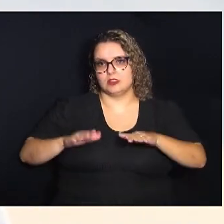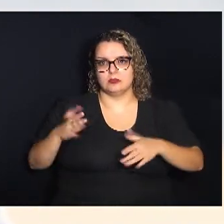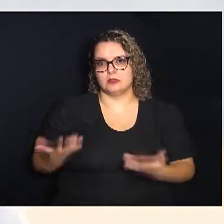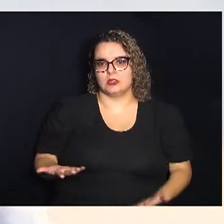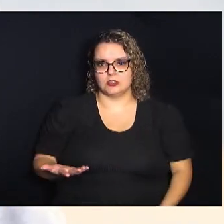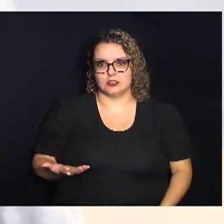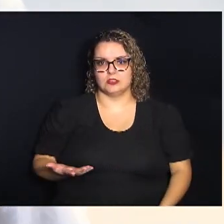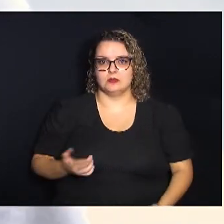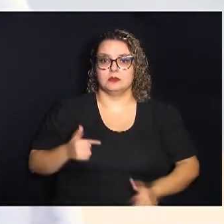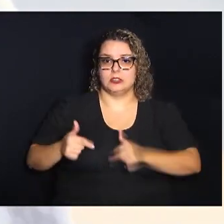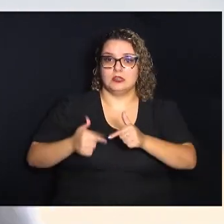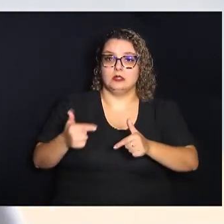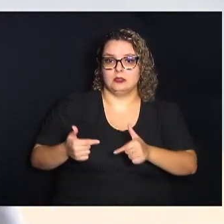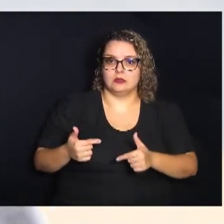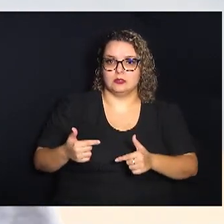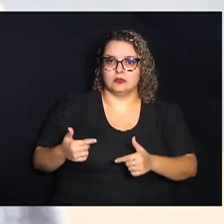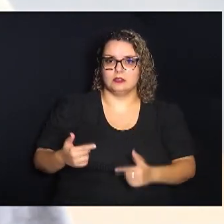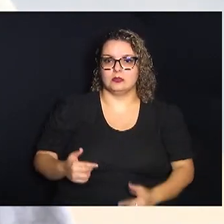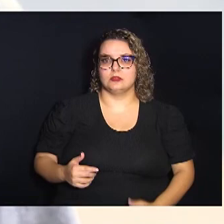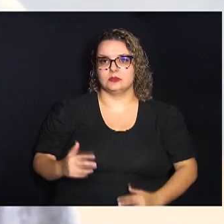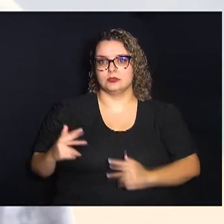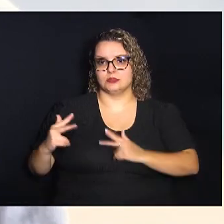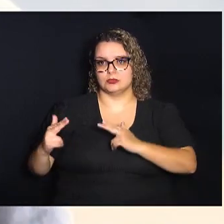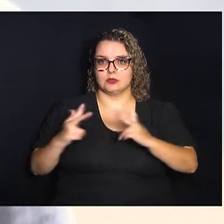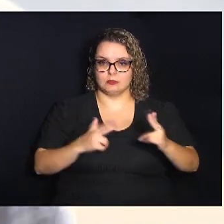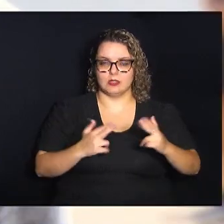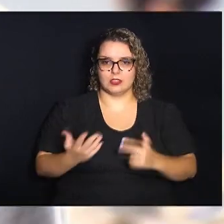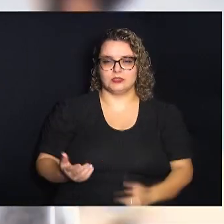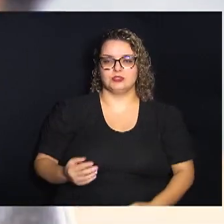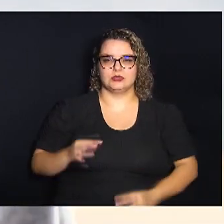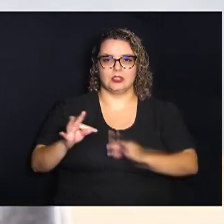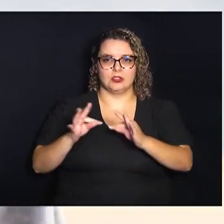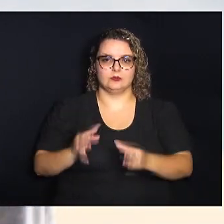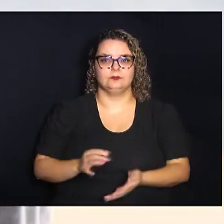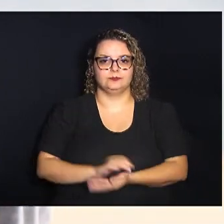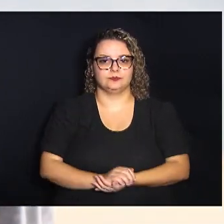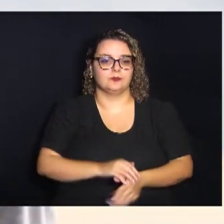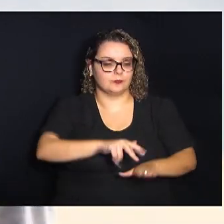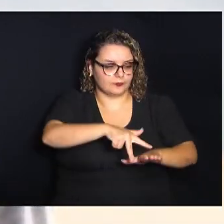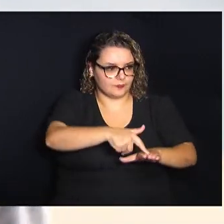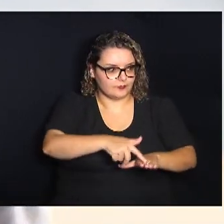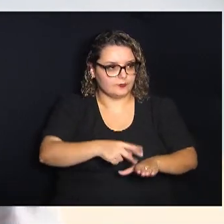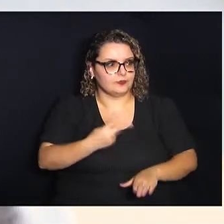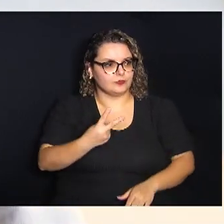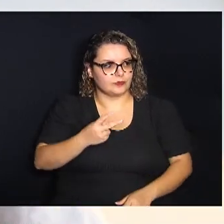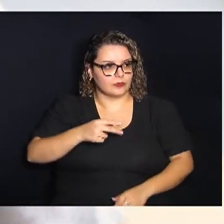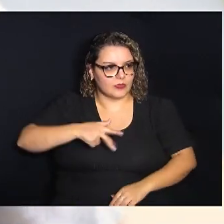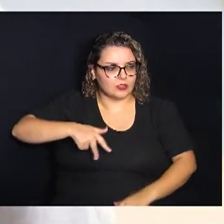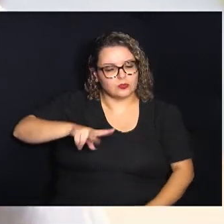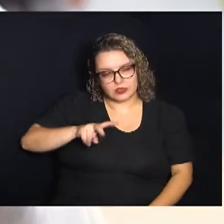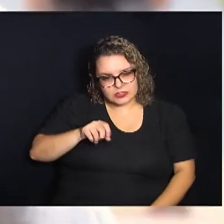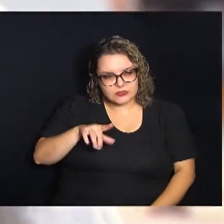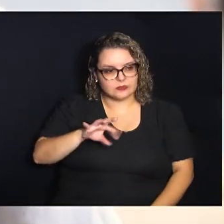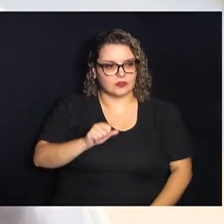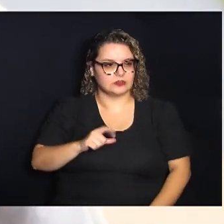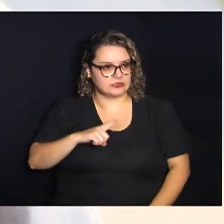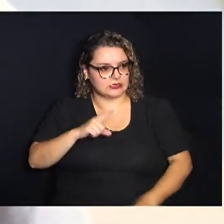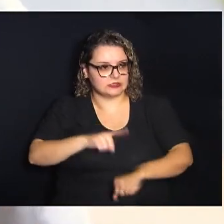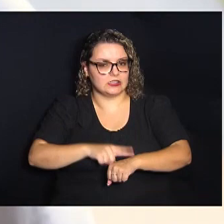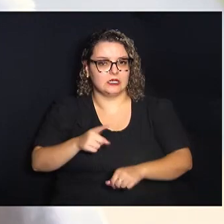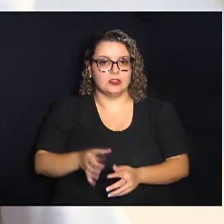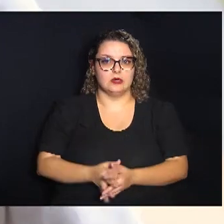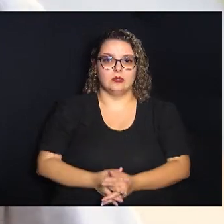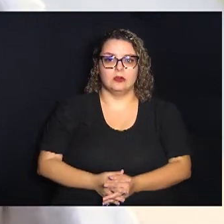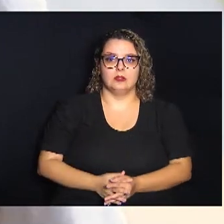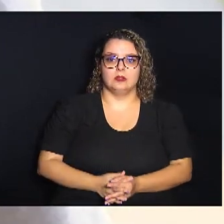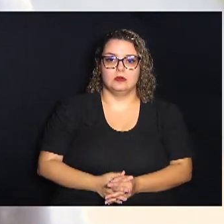justamente trabalhar essas coisas de empate técnico, sabe? E o skatista, ele pode dar duas voltas? Como que seria? Tem tempo?